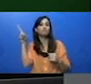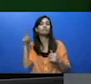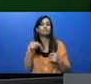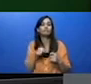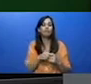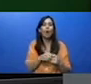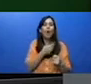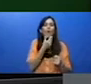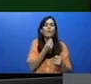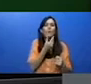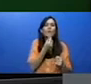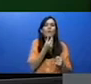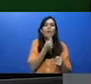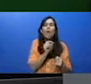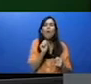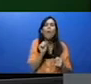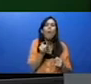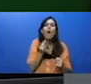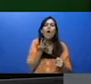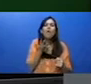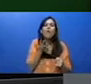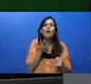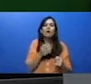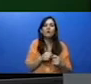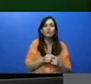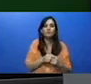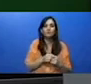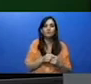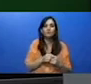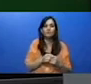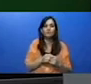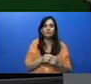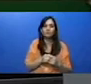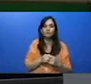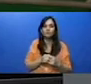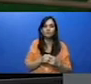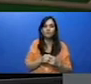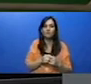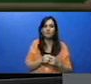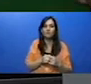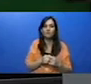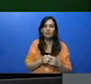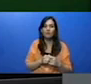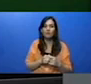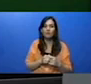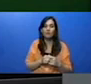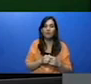olha, conseguiu compor, nós vamos escrever aqui. Olha lá.